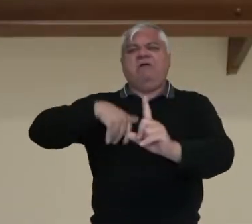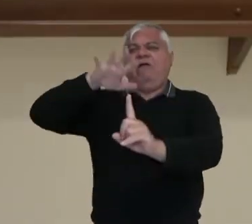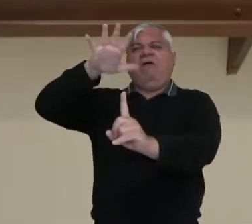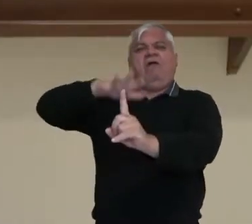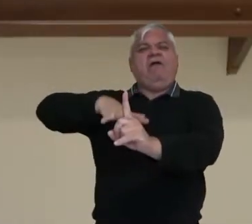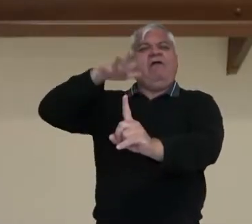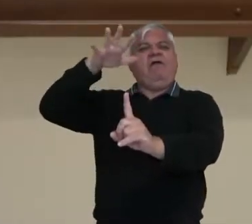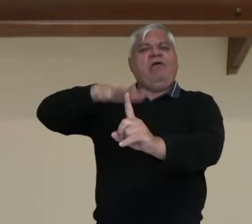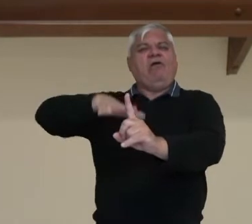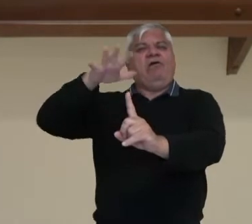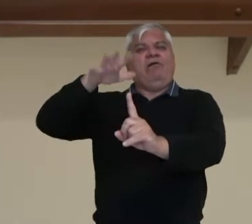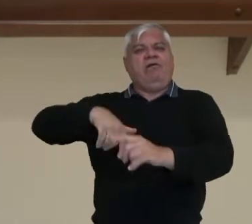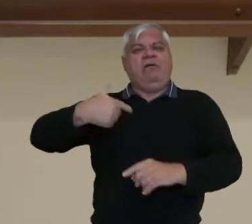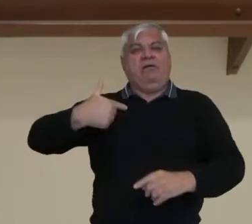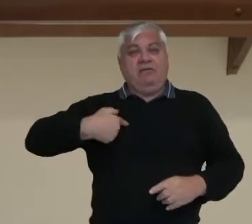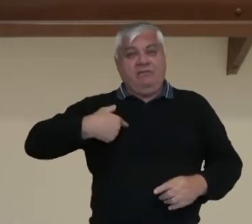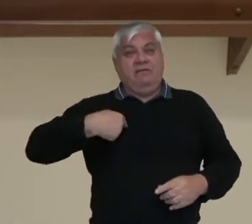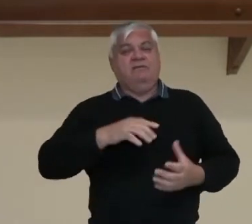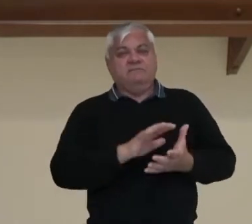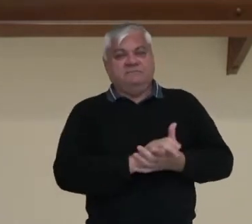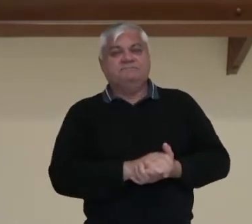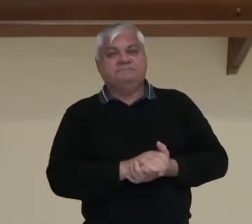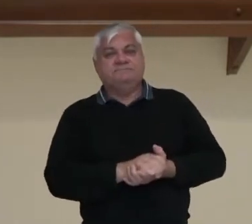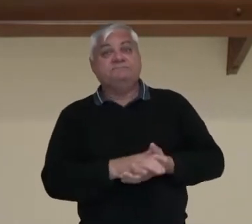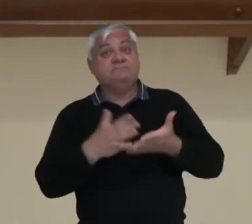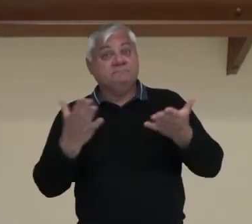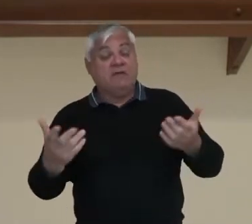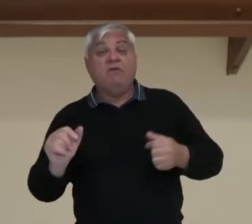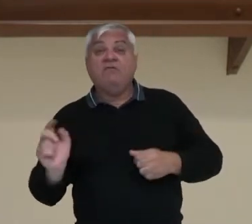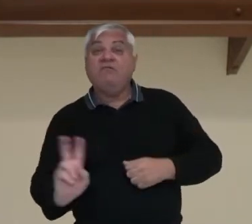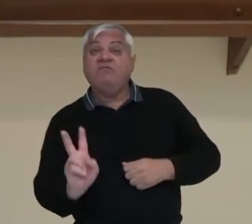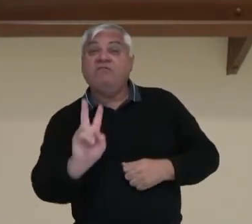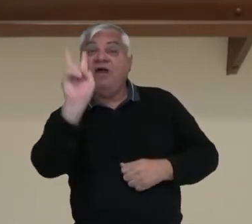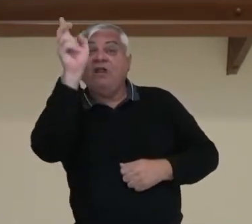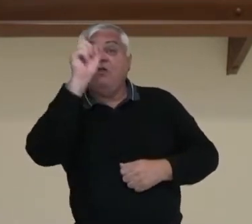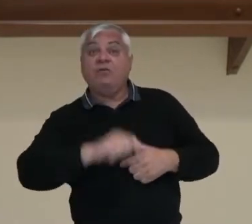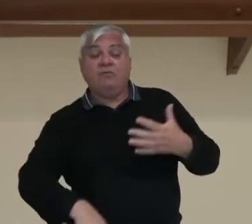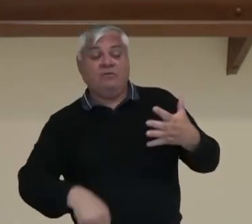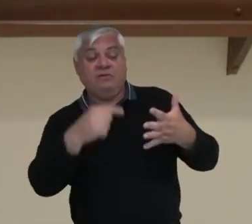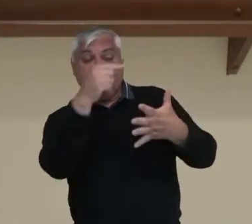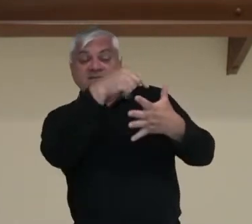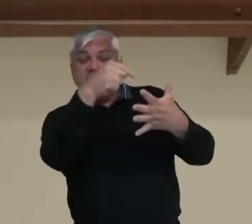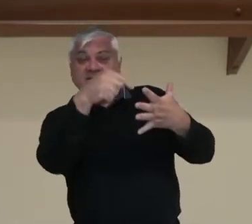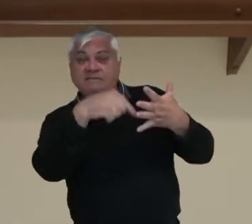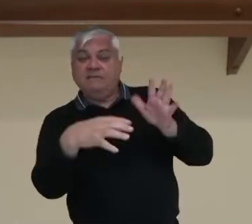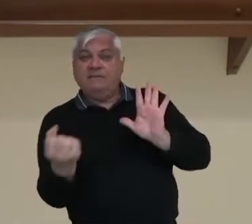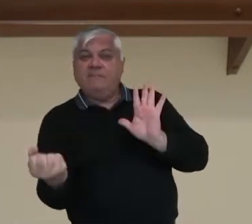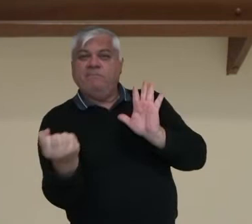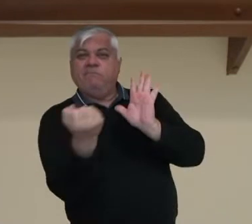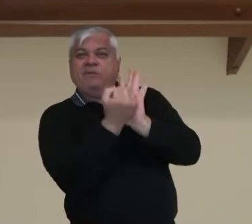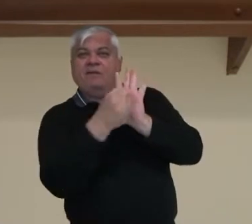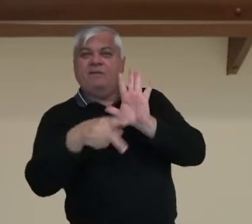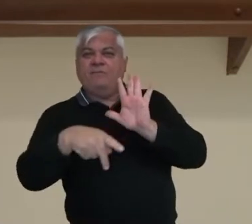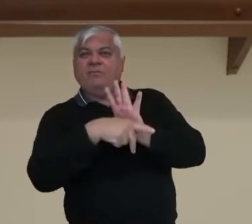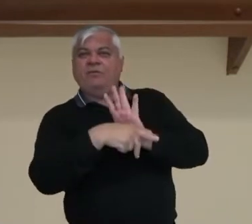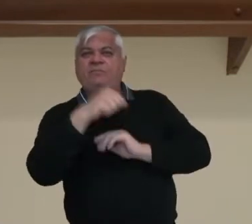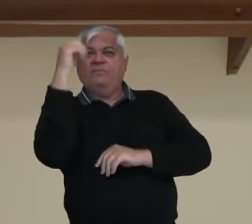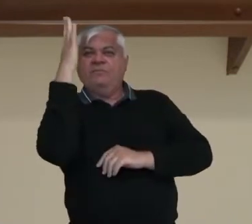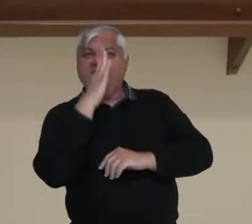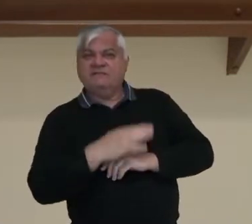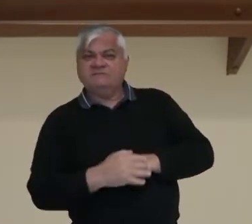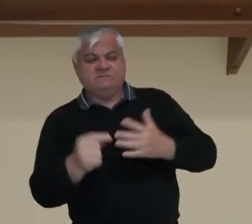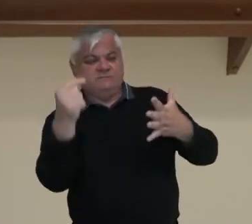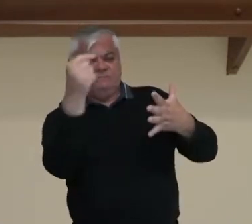aquele grande líder. E a gente vai ver que a valorização dos símbolos e emblemas nacionais, uma busca por